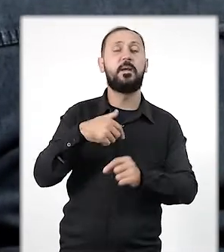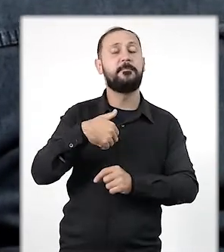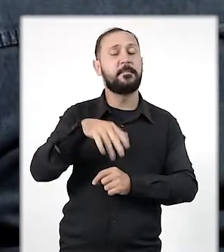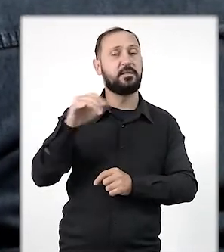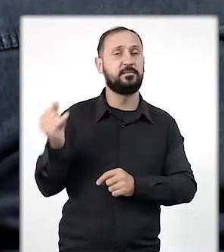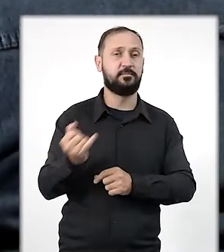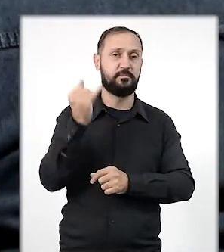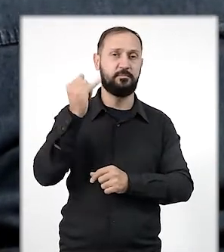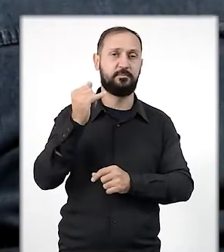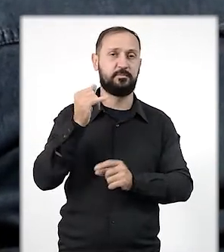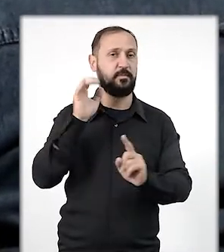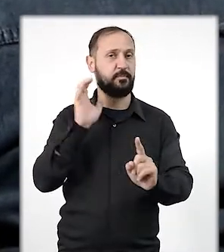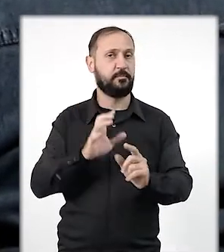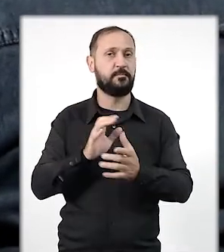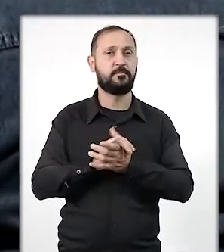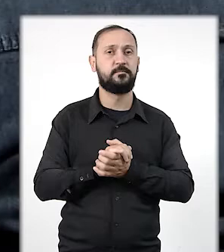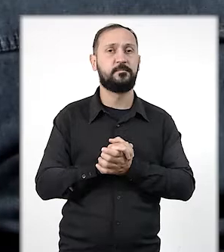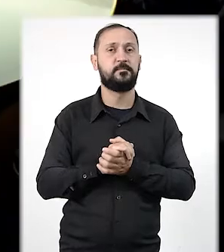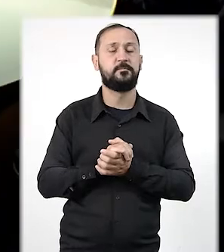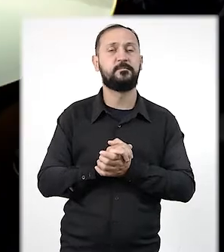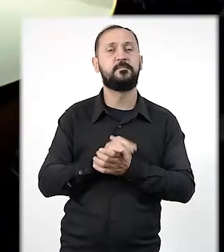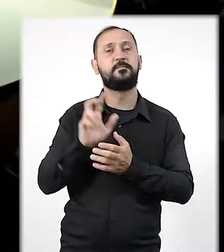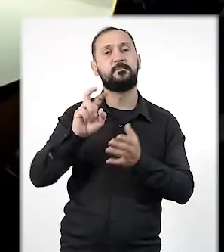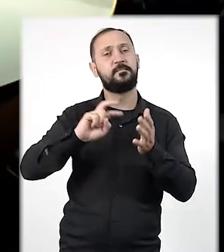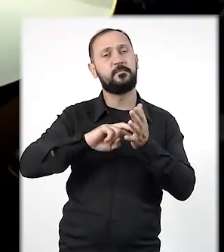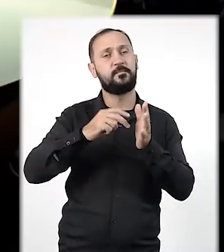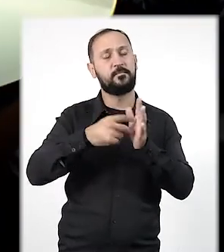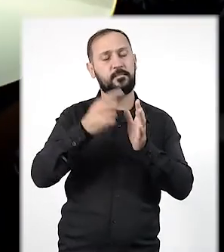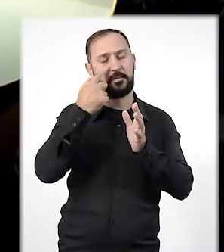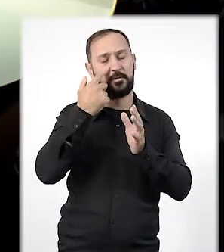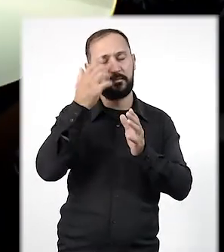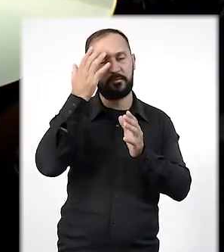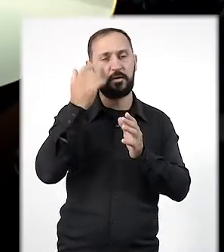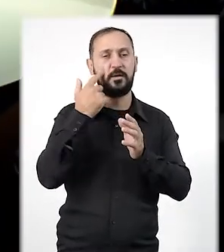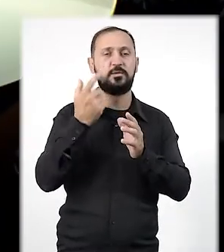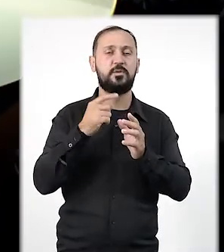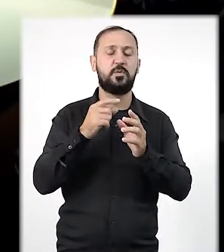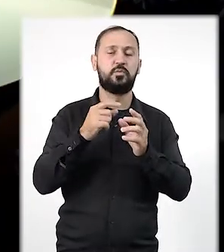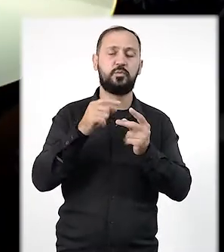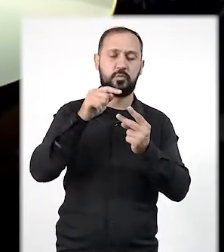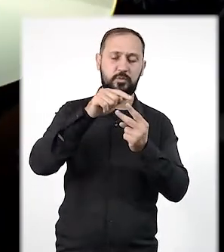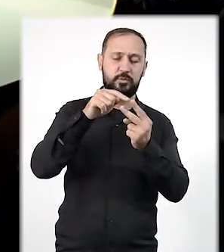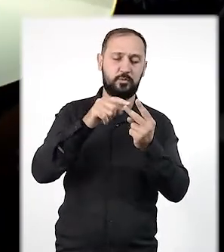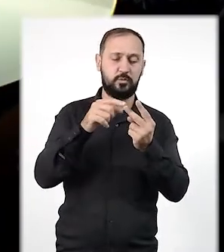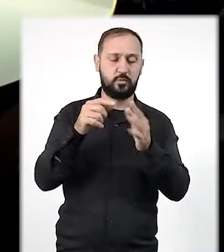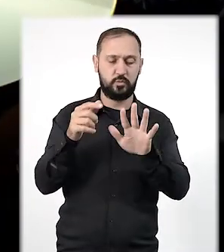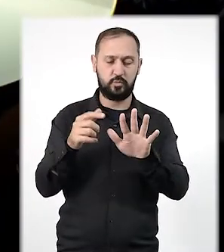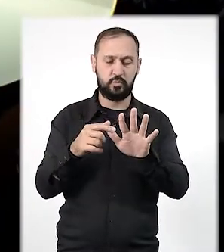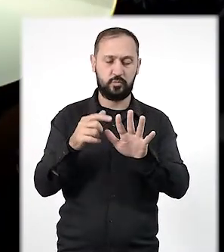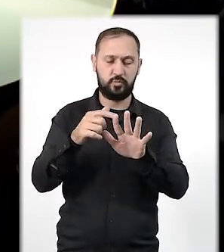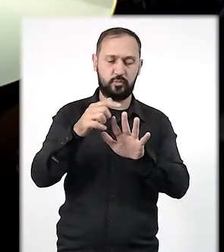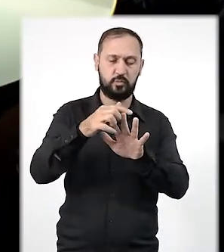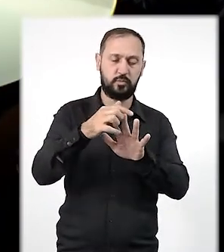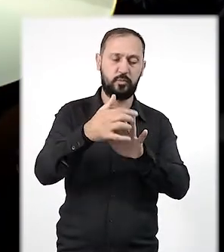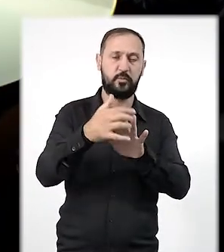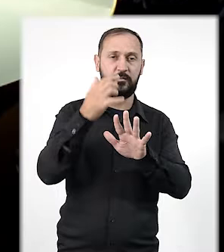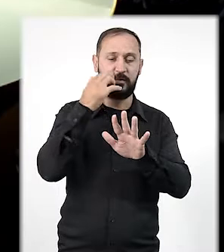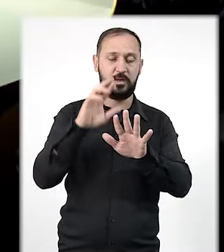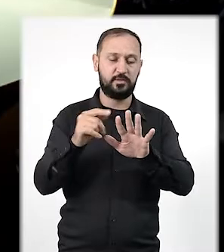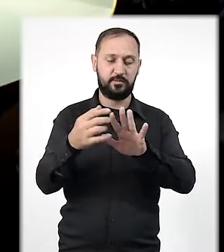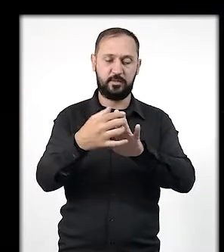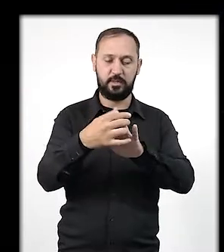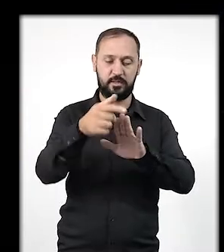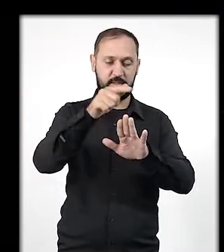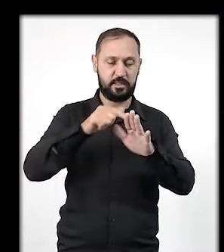elemento predominante, né, e determinante. Então significa que se eu medir o seu segundo e o seu quarto dedo da mão e